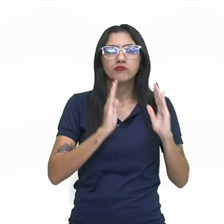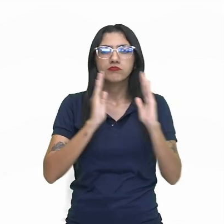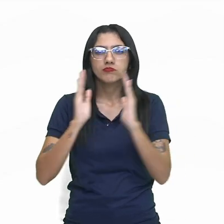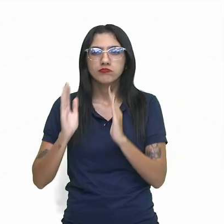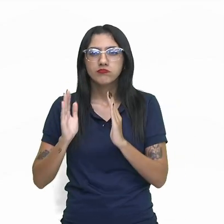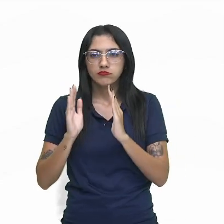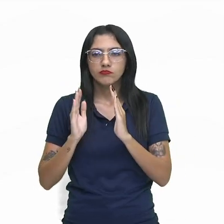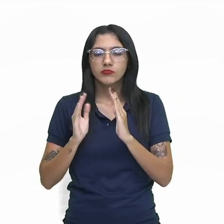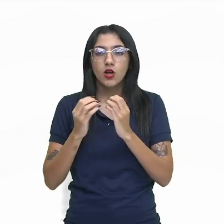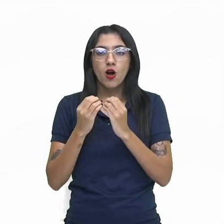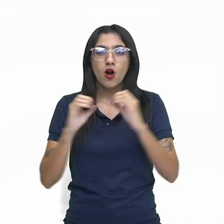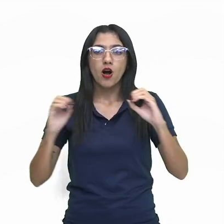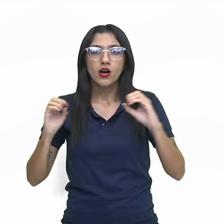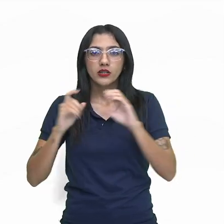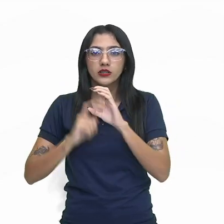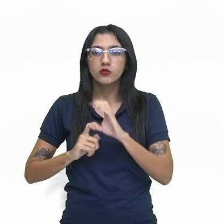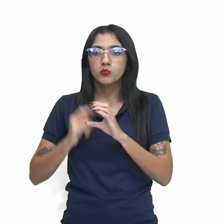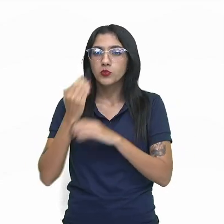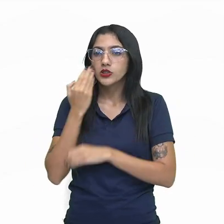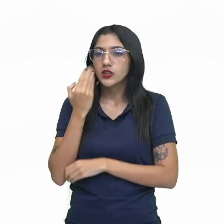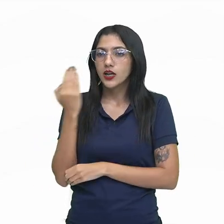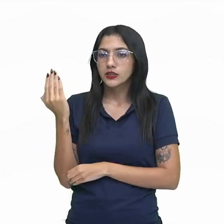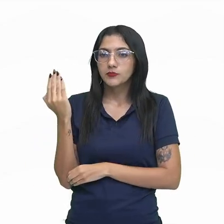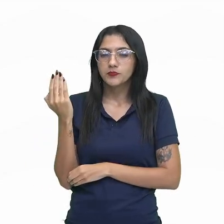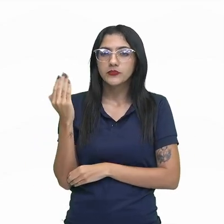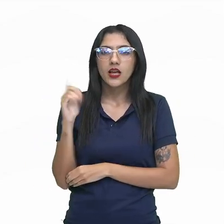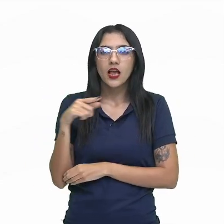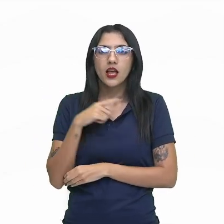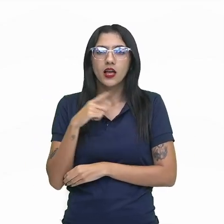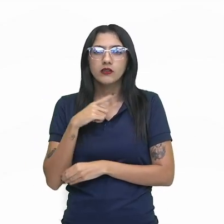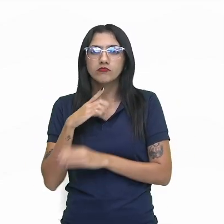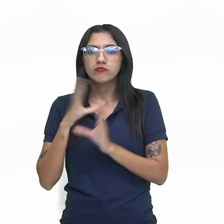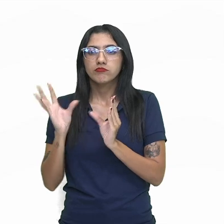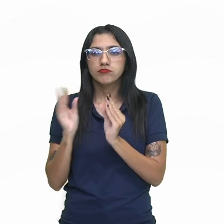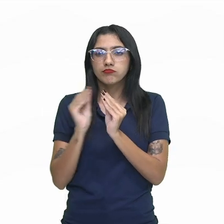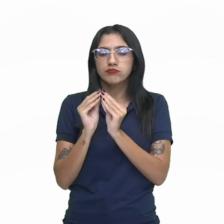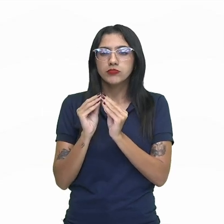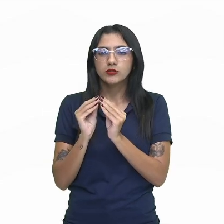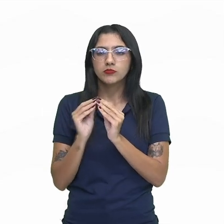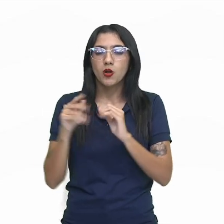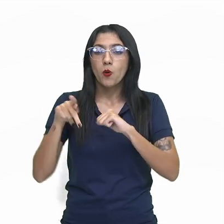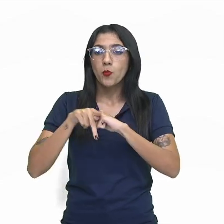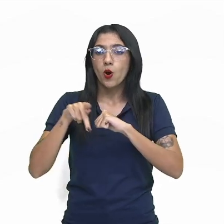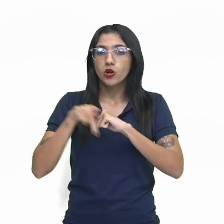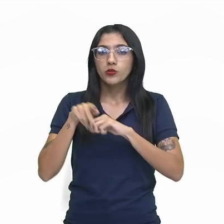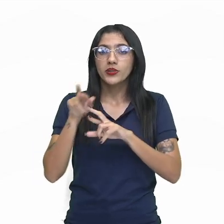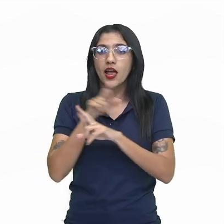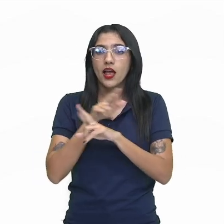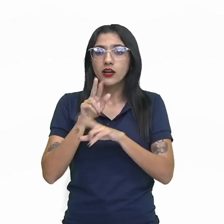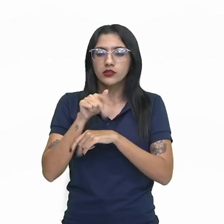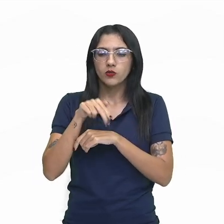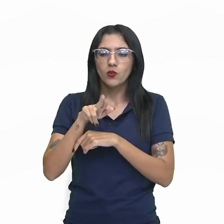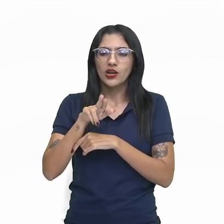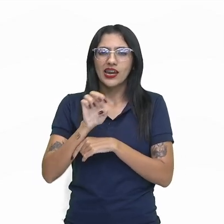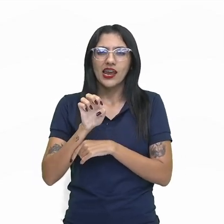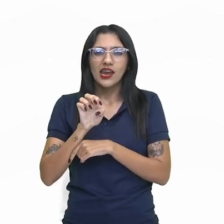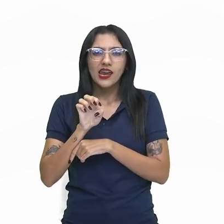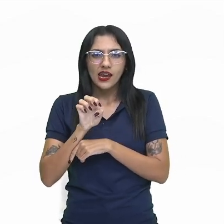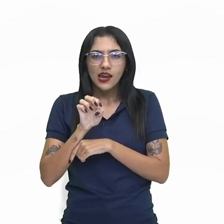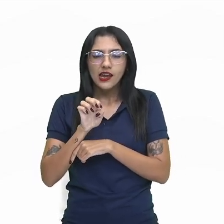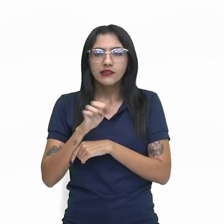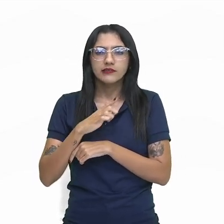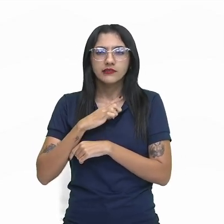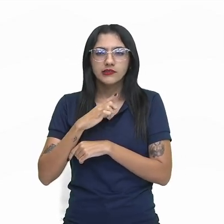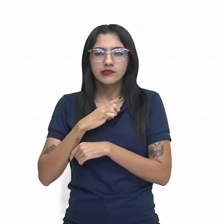oração subordinada. Veja que está sendo introduzido pelo pronome relativo que, né, que existe